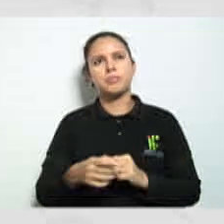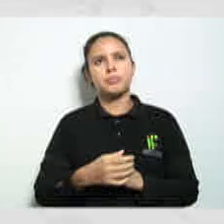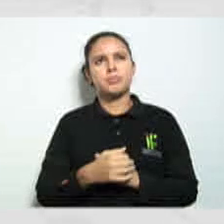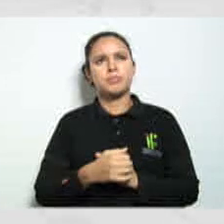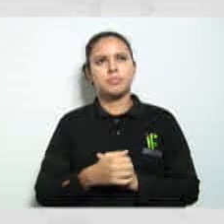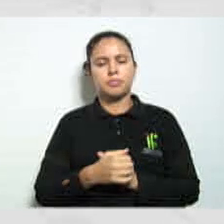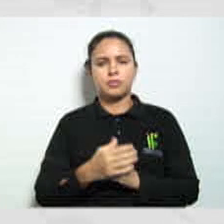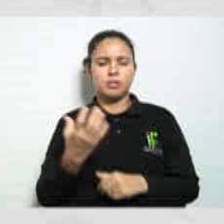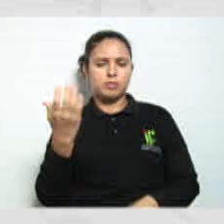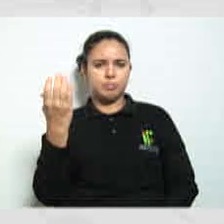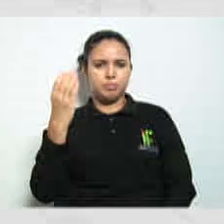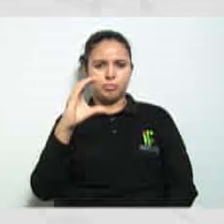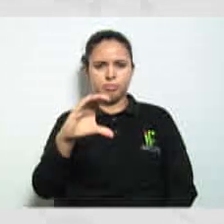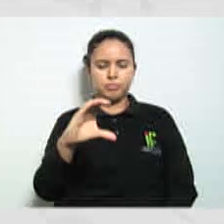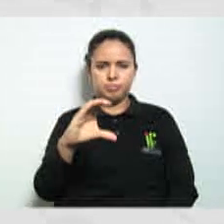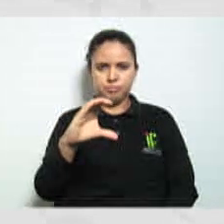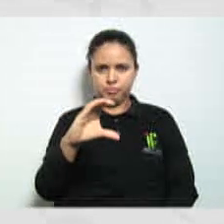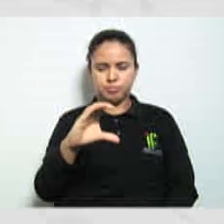e crédito.